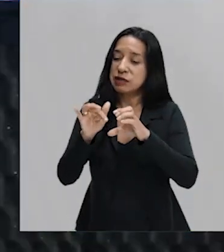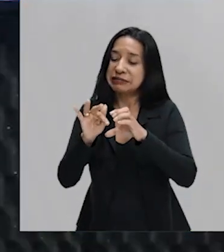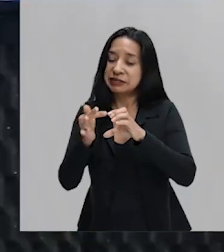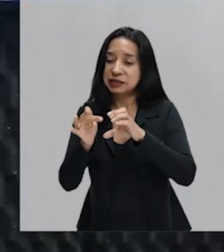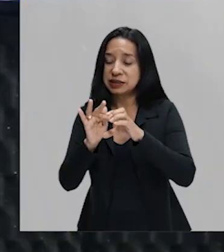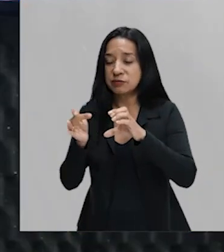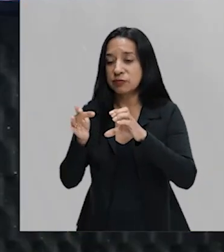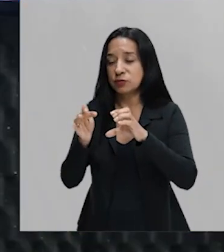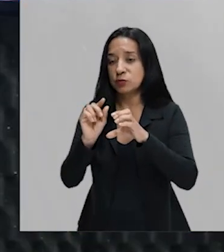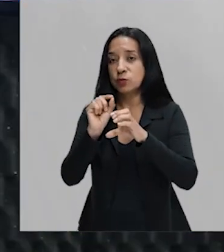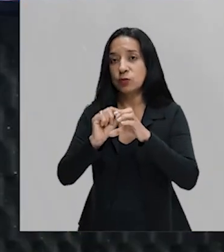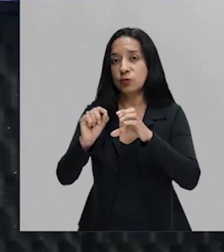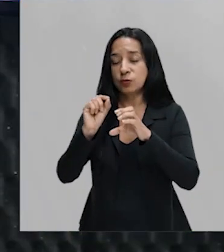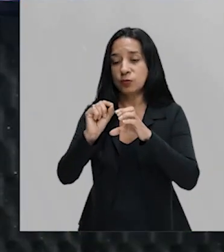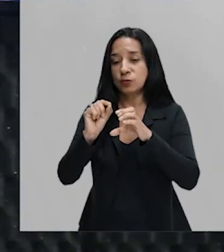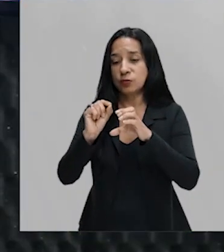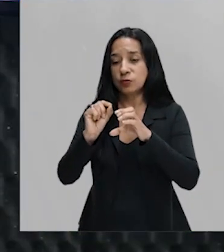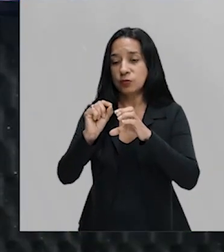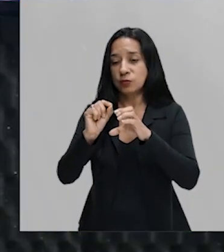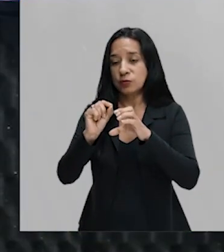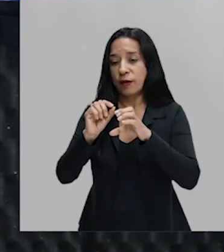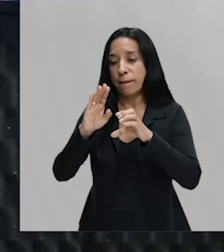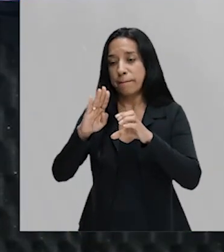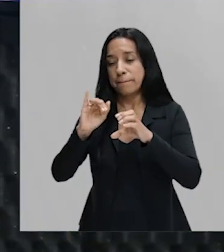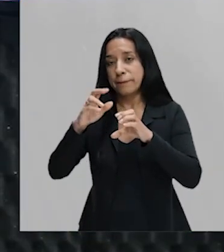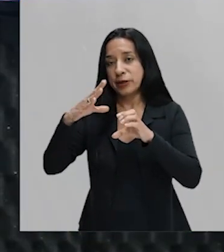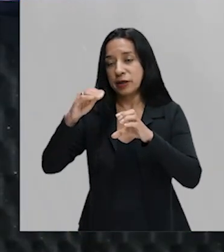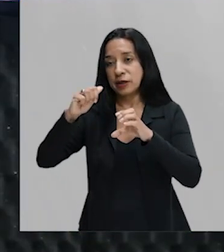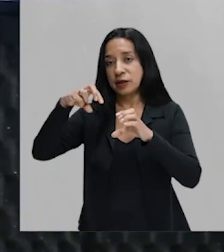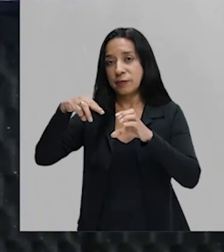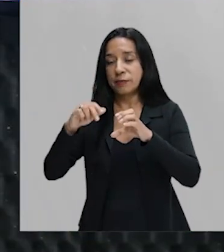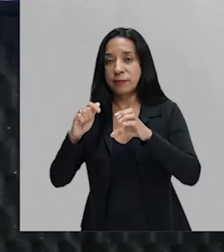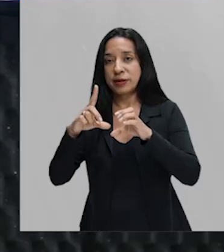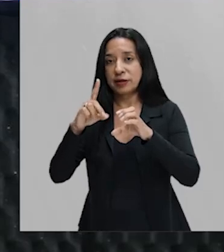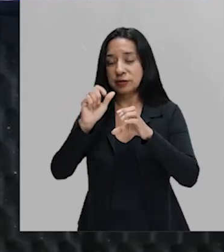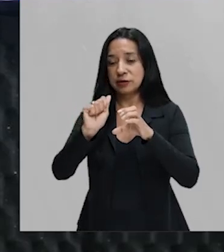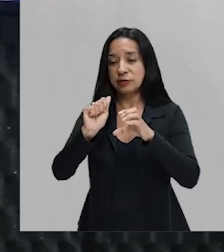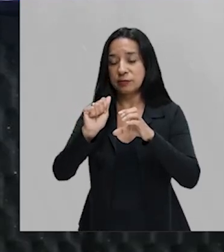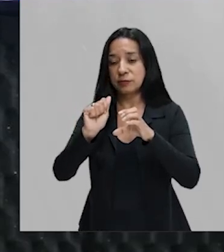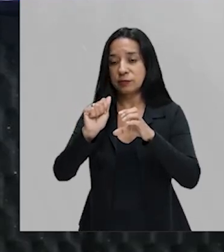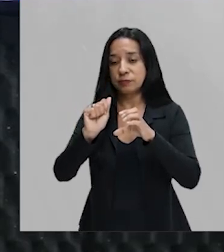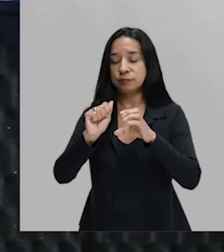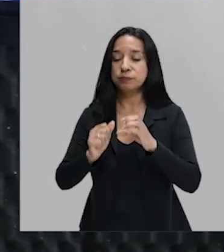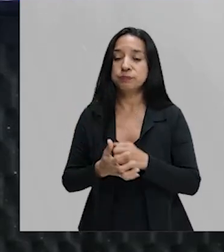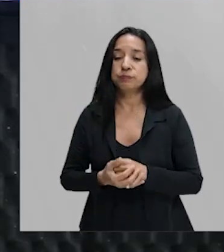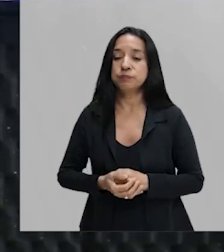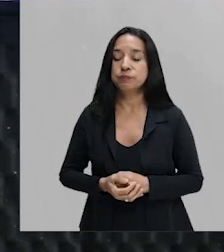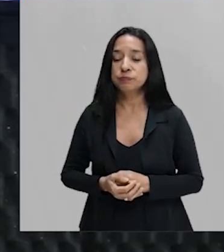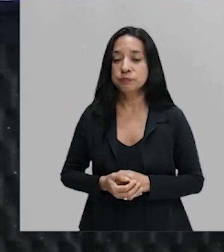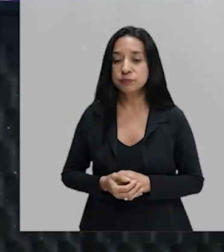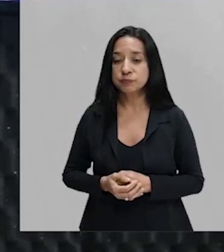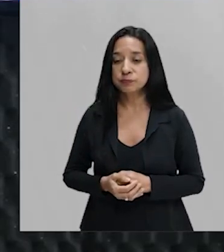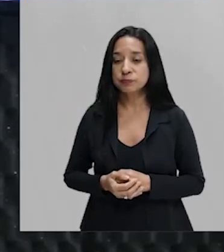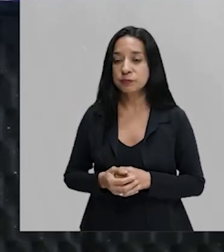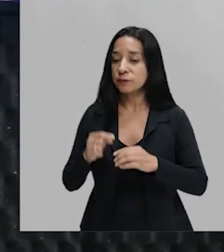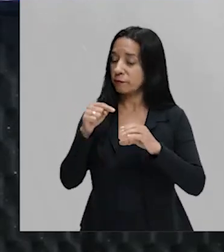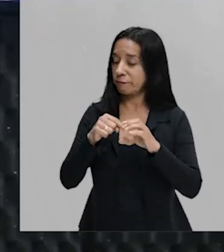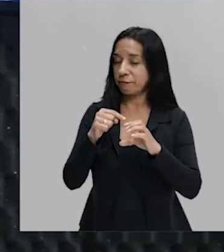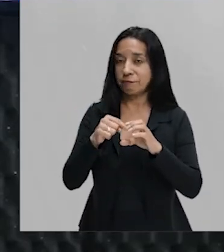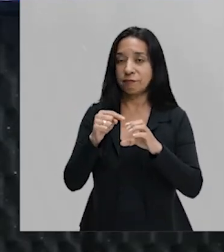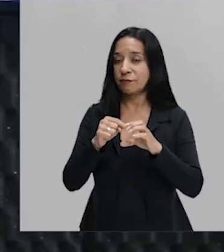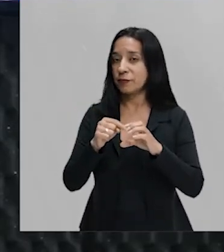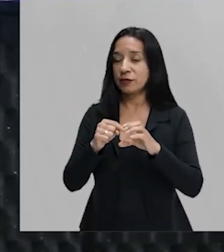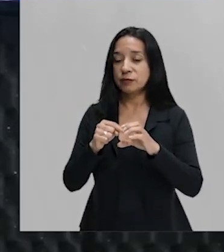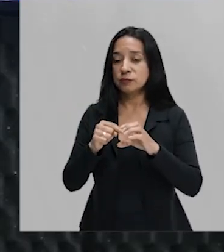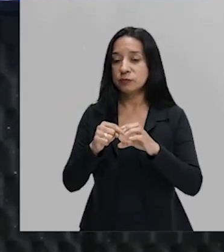simples, que ele vai atravessar por meio da bicamada fosfolipídica, tá? Mas a célula ela não